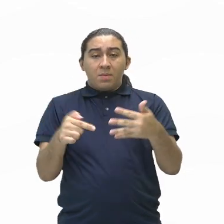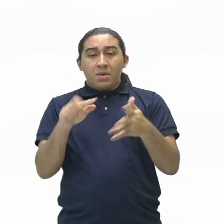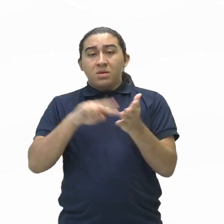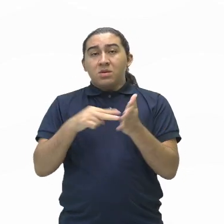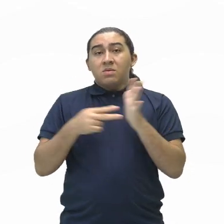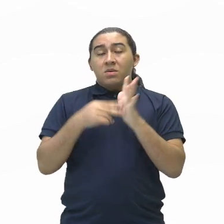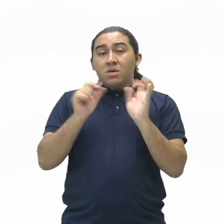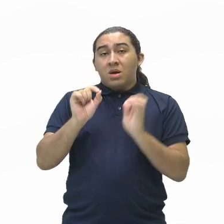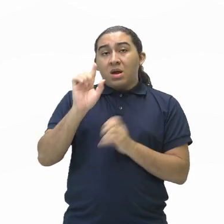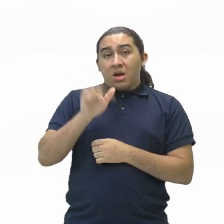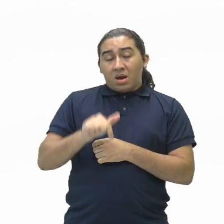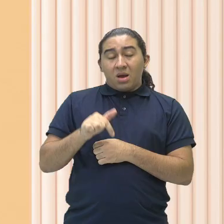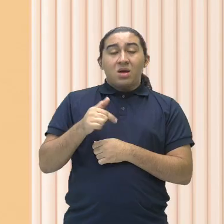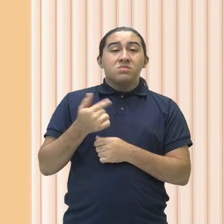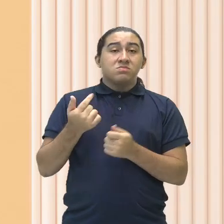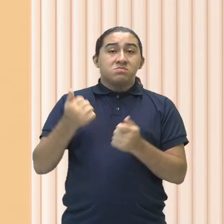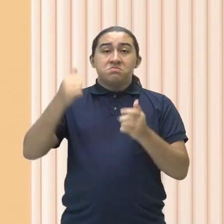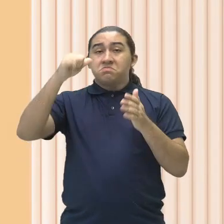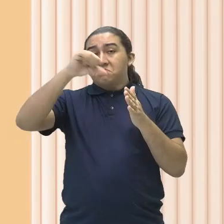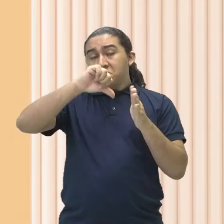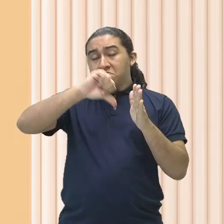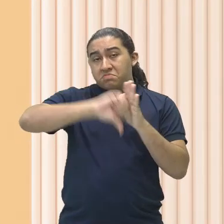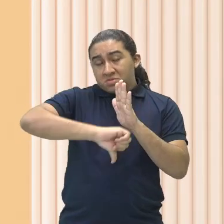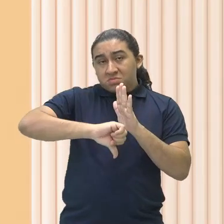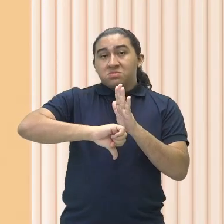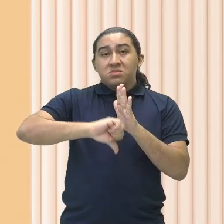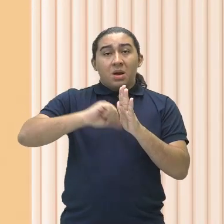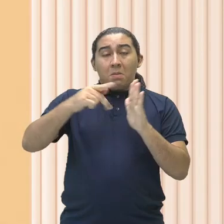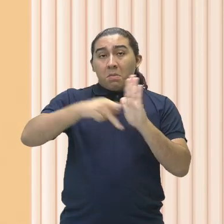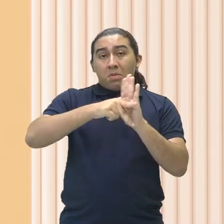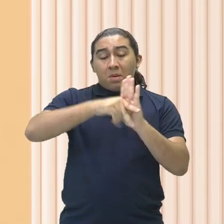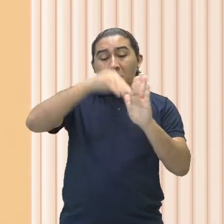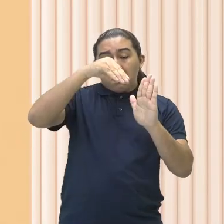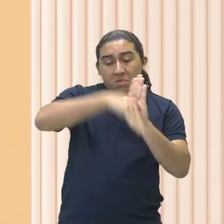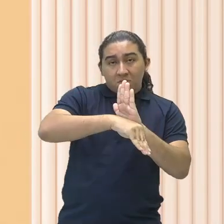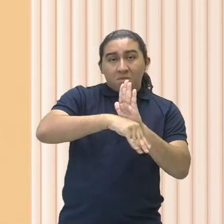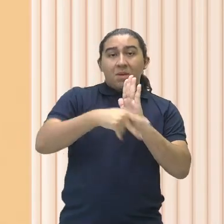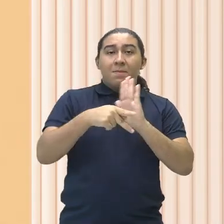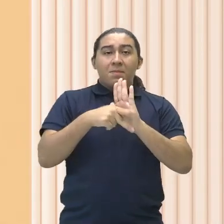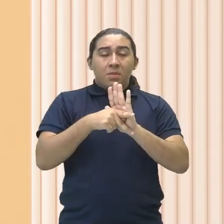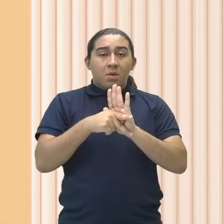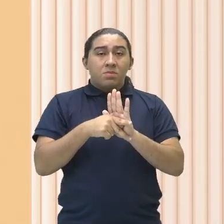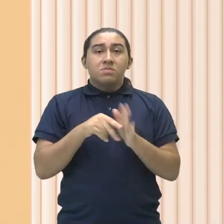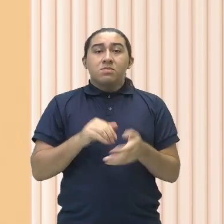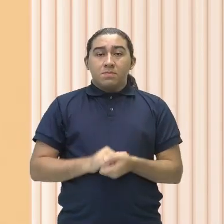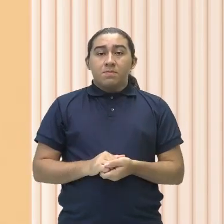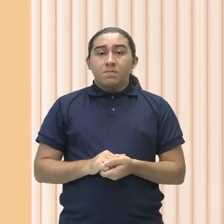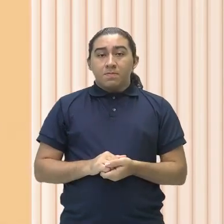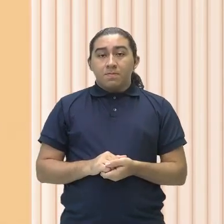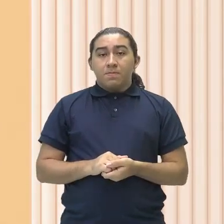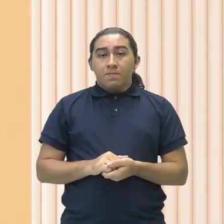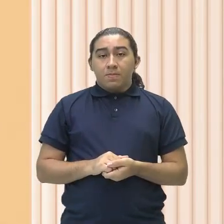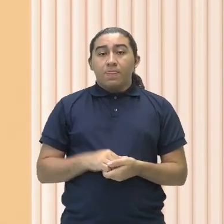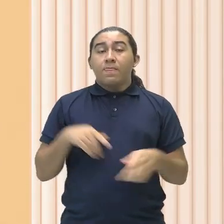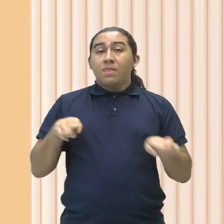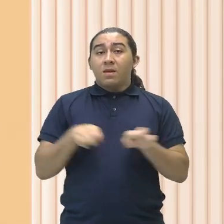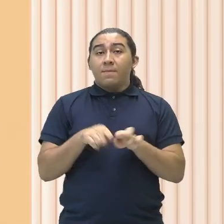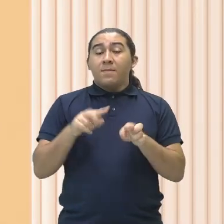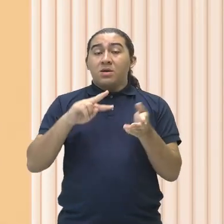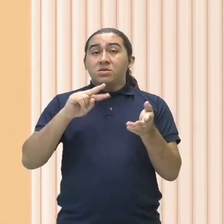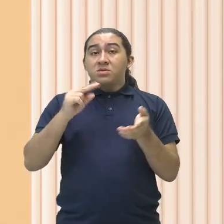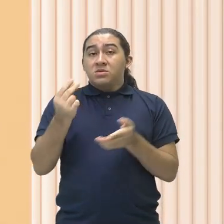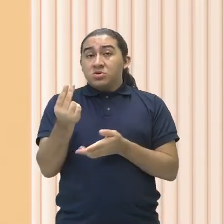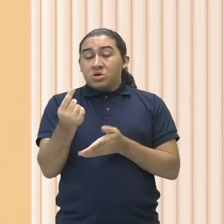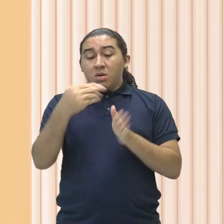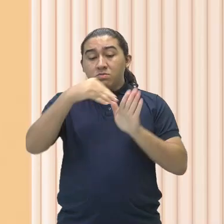uma grave crise que vai fazer com que a produção caia. A produção caindo